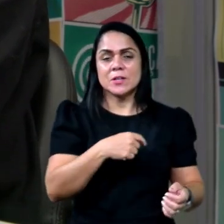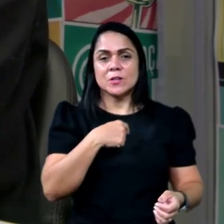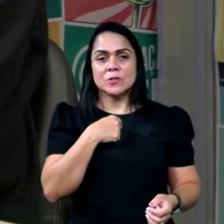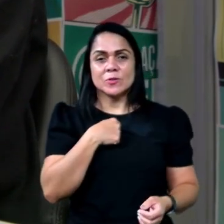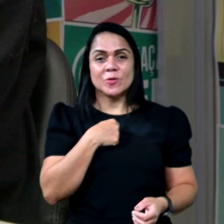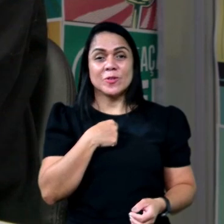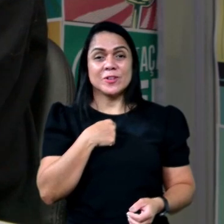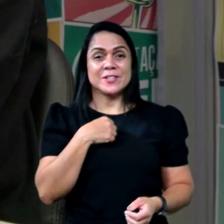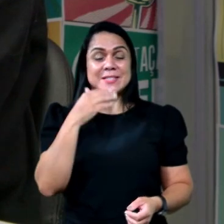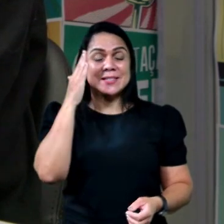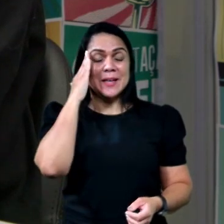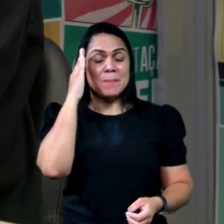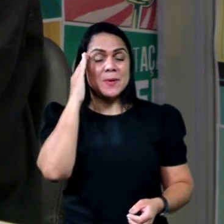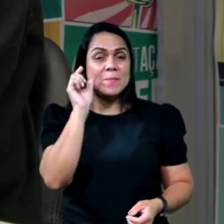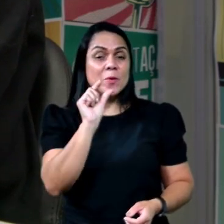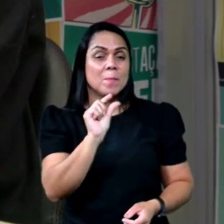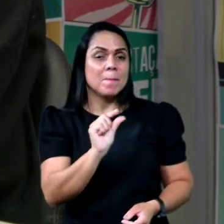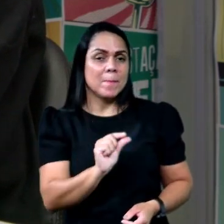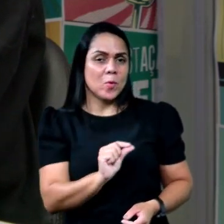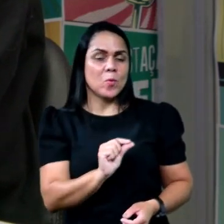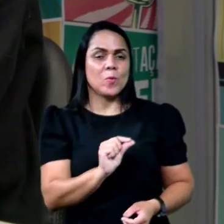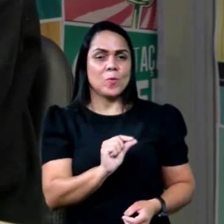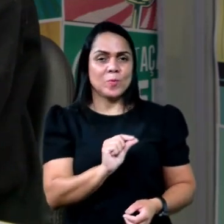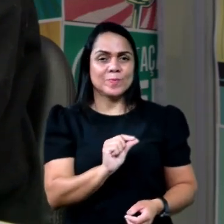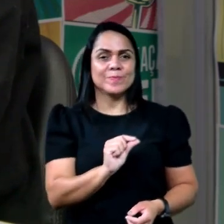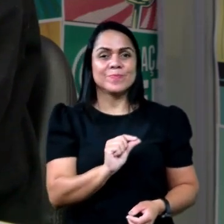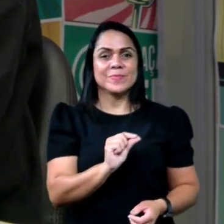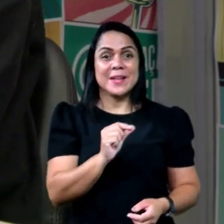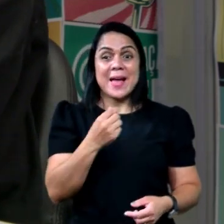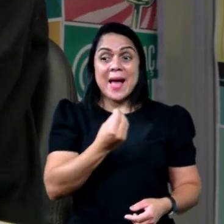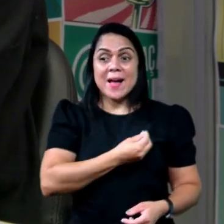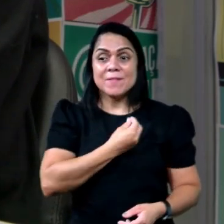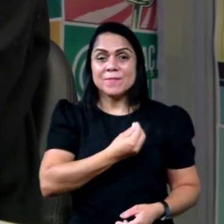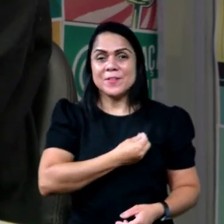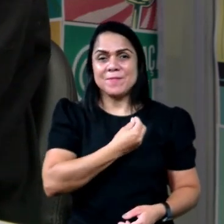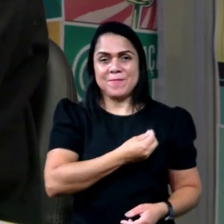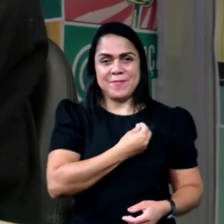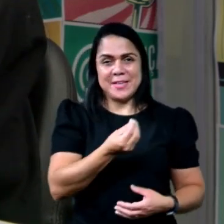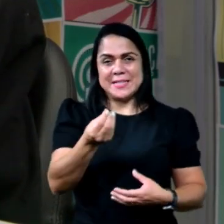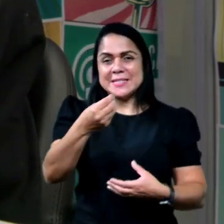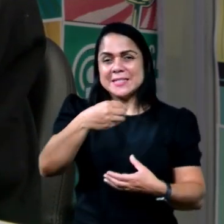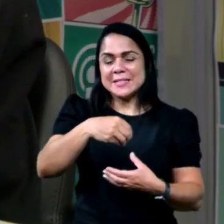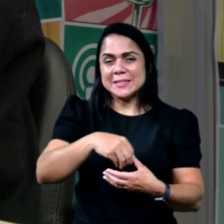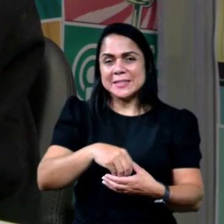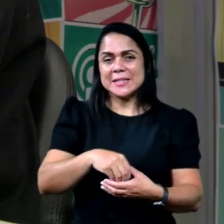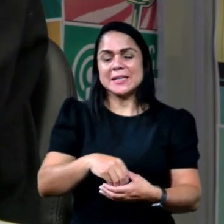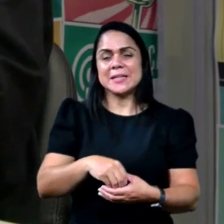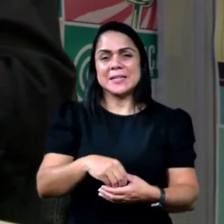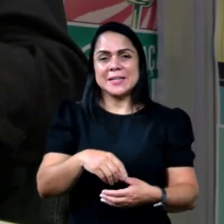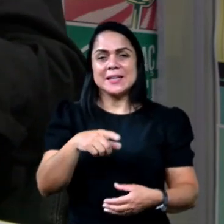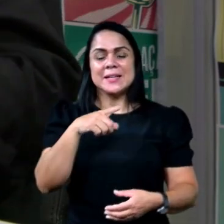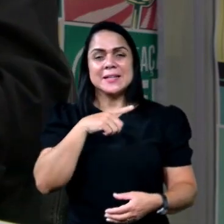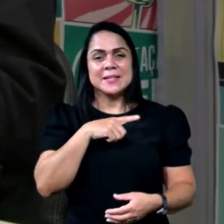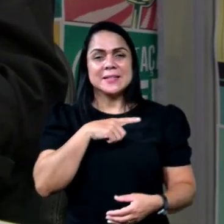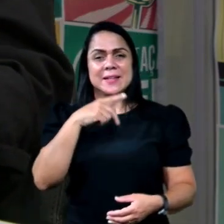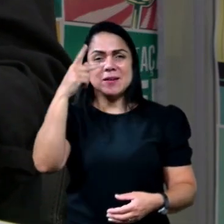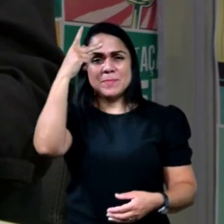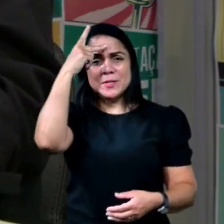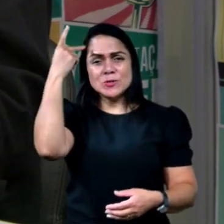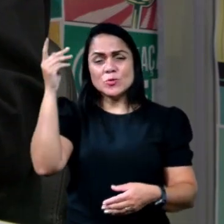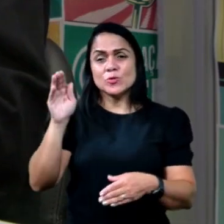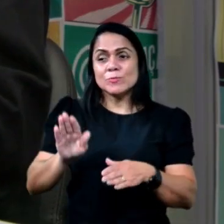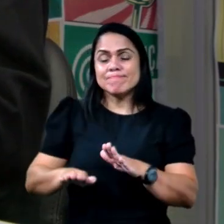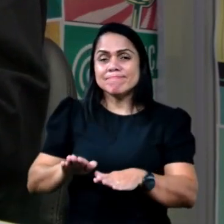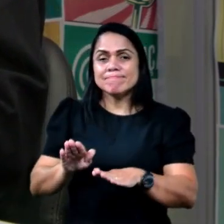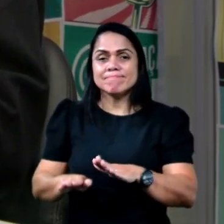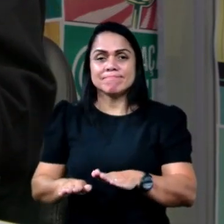é o cotidiano e a prática de uma cozinha solidária, a diversidade que é. Então, a gente tem povos de terreiro com cozinhas solidárias, a gente tem